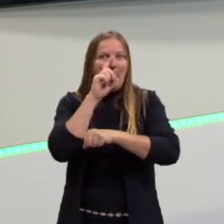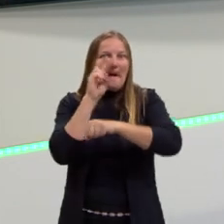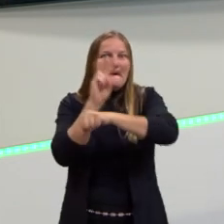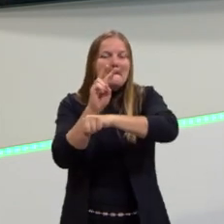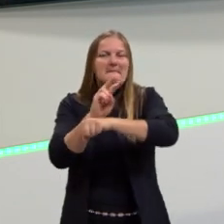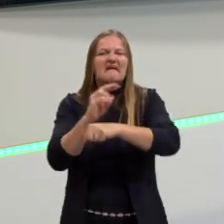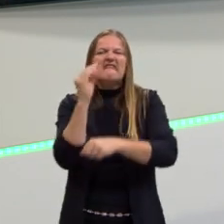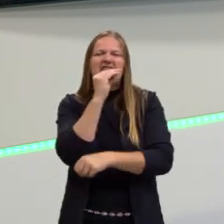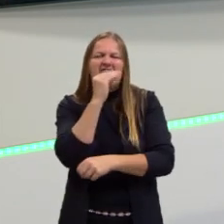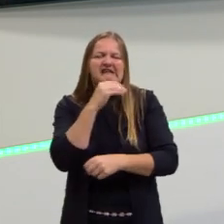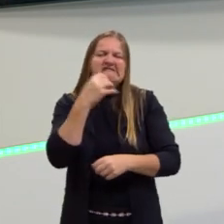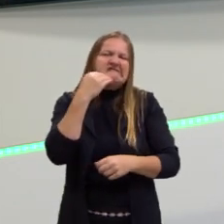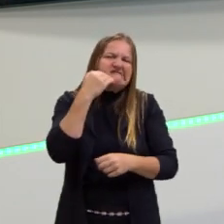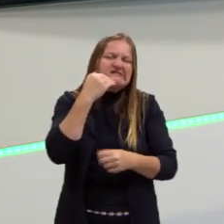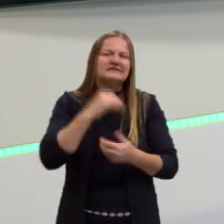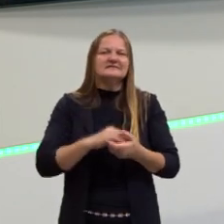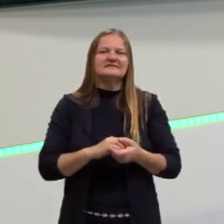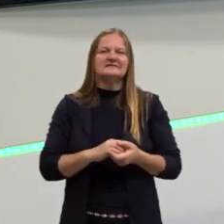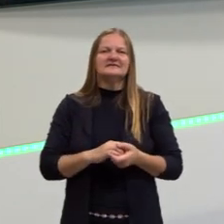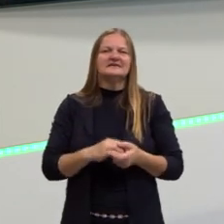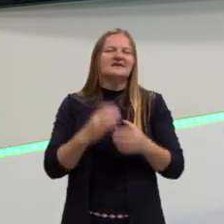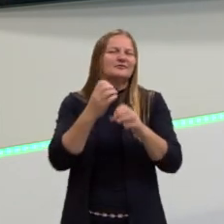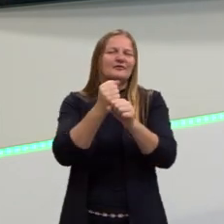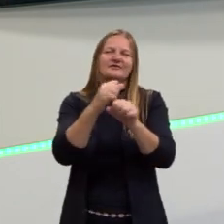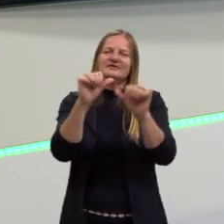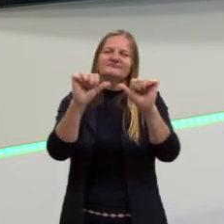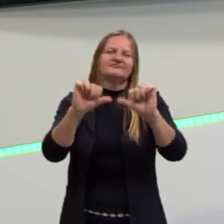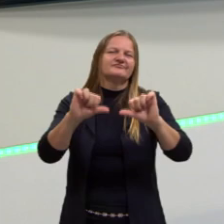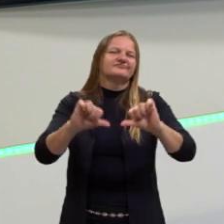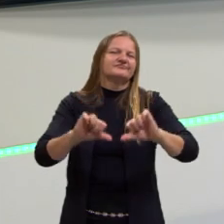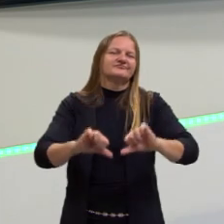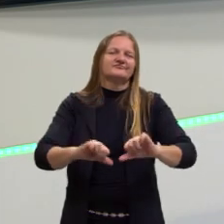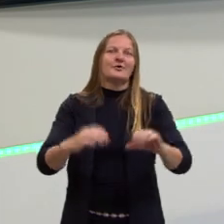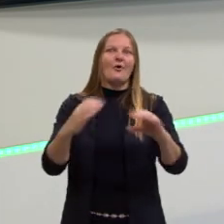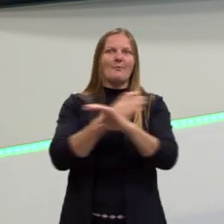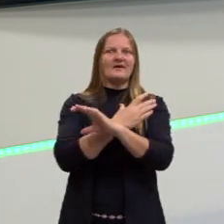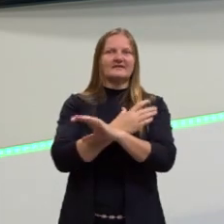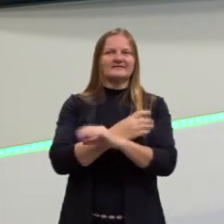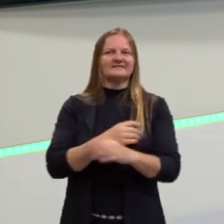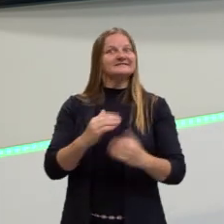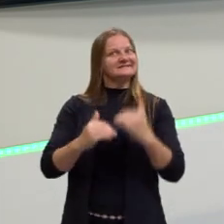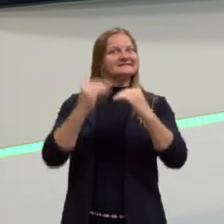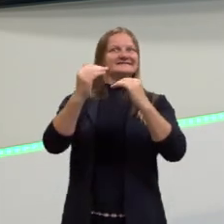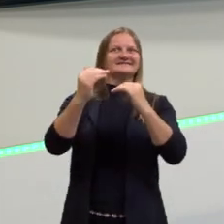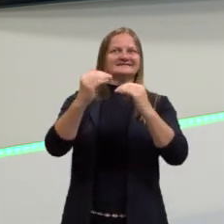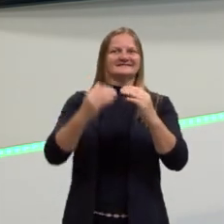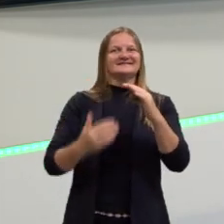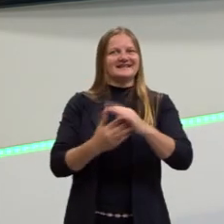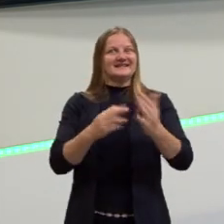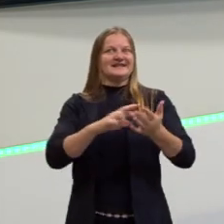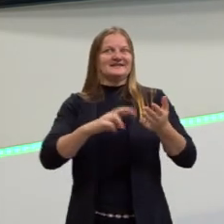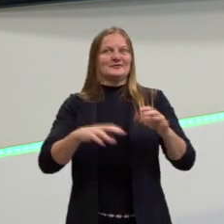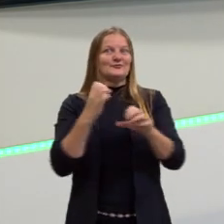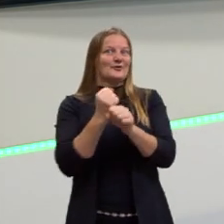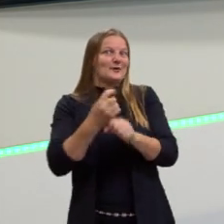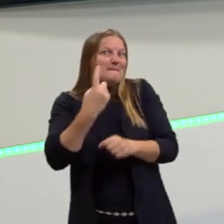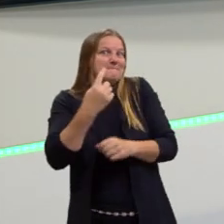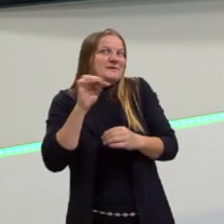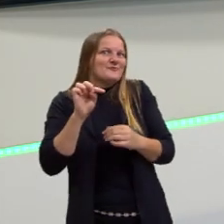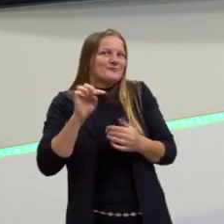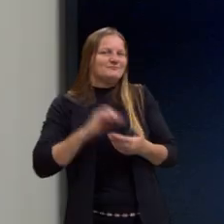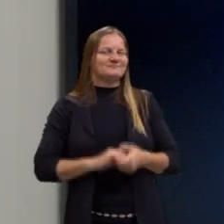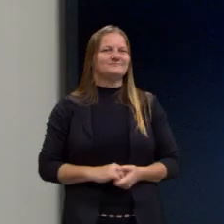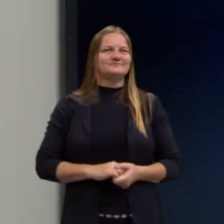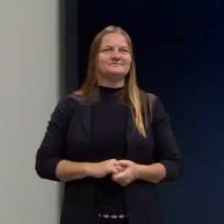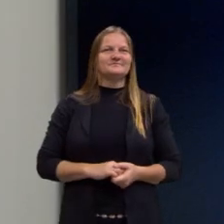fraca fica capenga que não alcança nota total né a nossa completa para gente chegar uma redação nota 1.000 Então